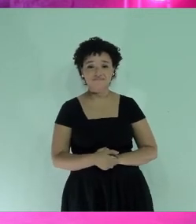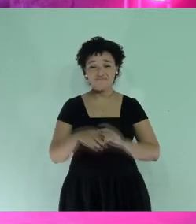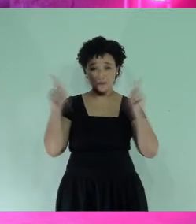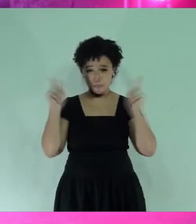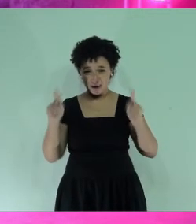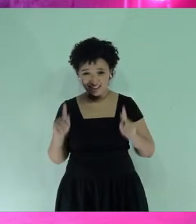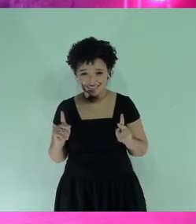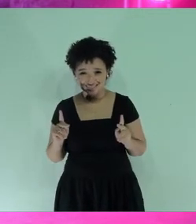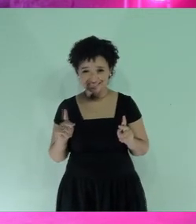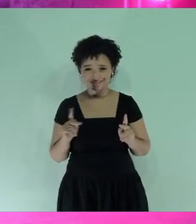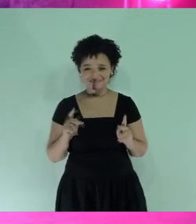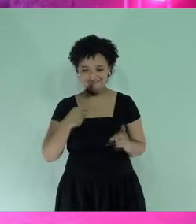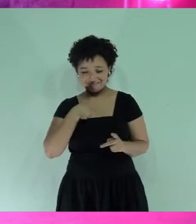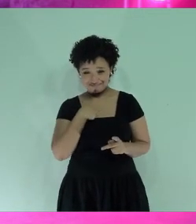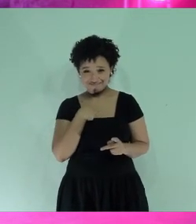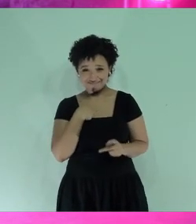A paz não deixa.